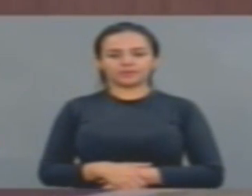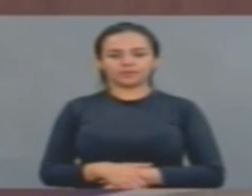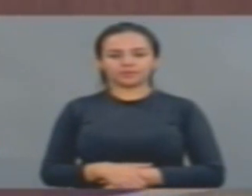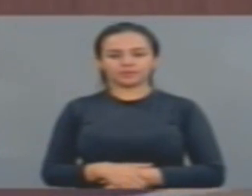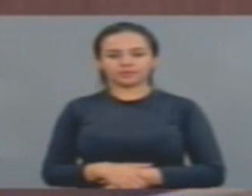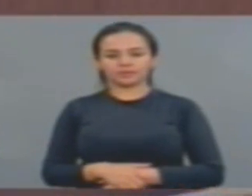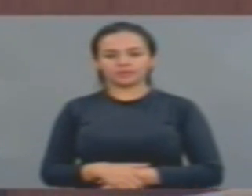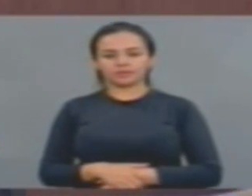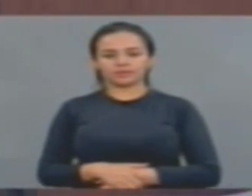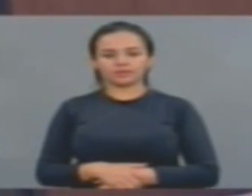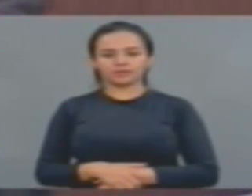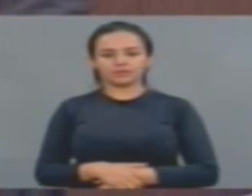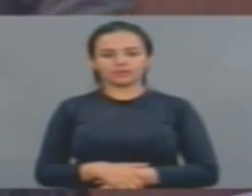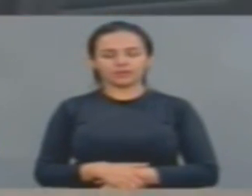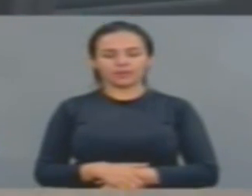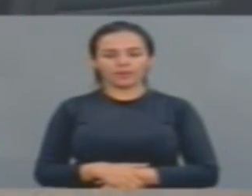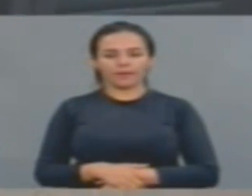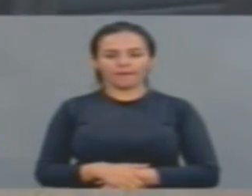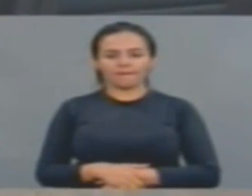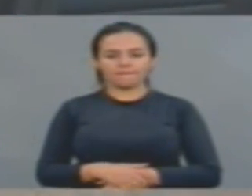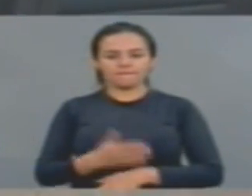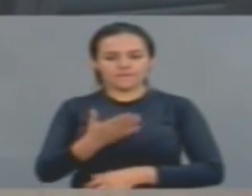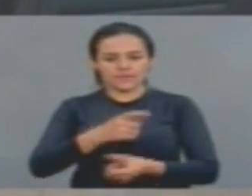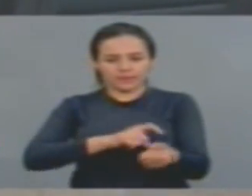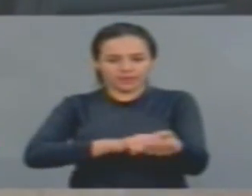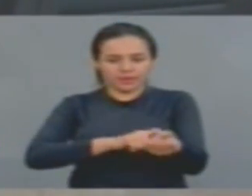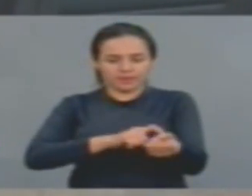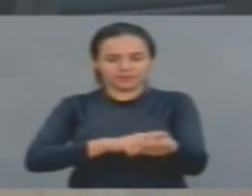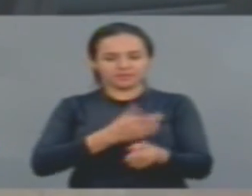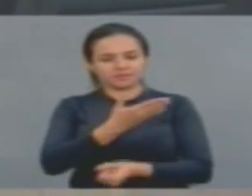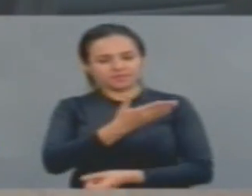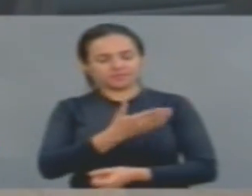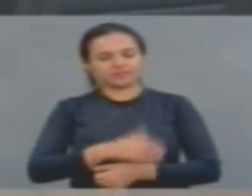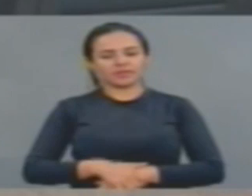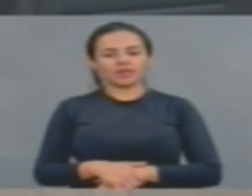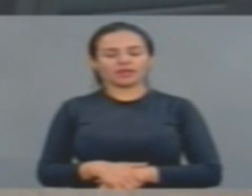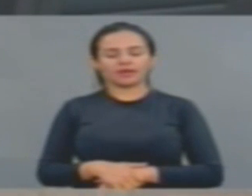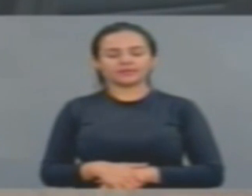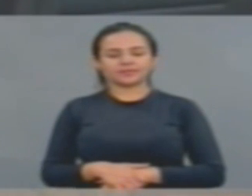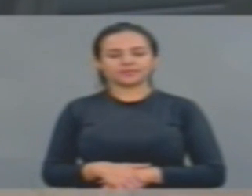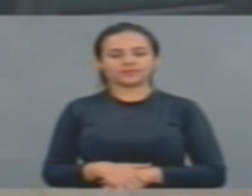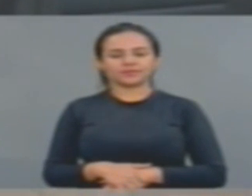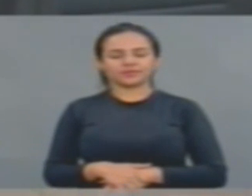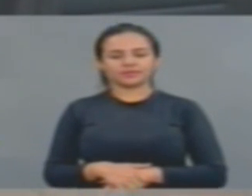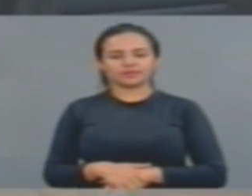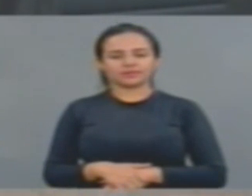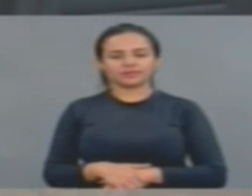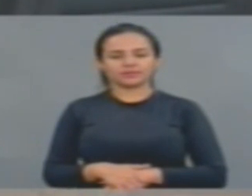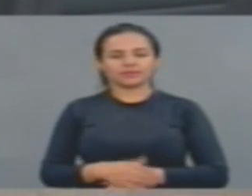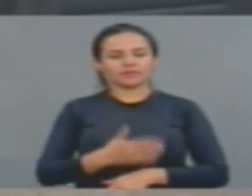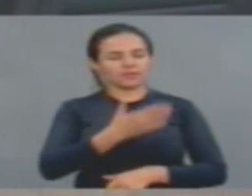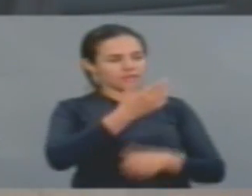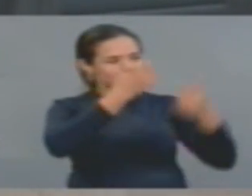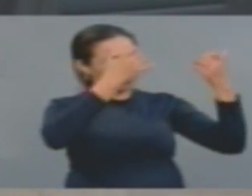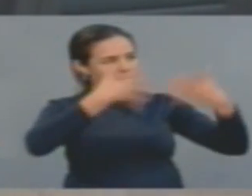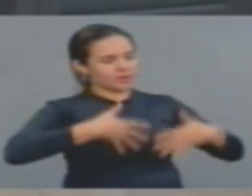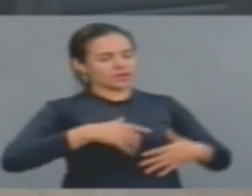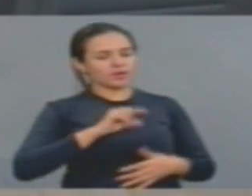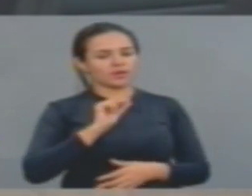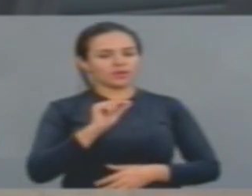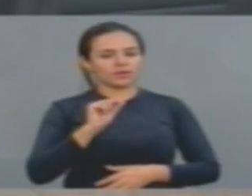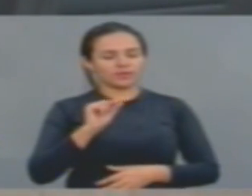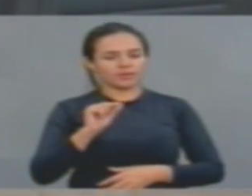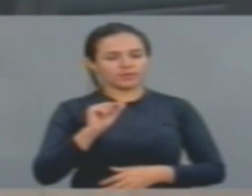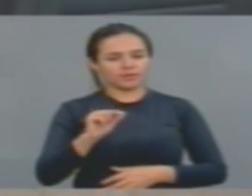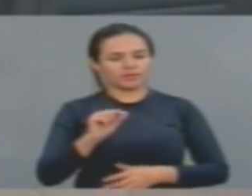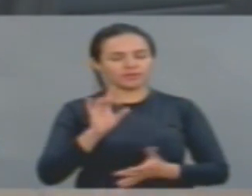primeiro parabenizá-lo, porque sei que essa é uma causa de sua vida. E Vossa Excelência está se colocando de maneira indignada, porque certamente